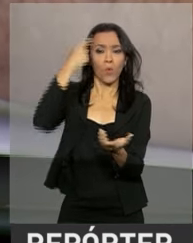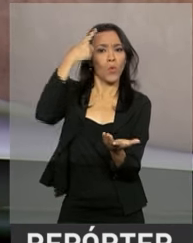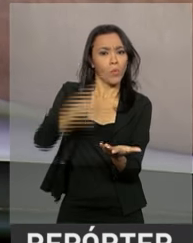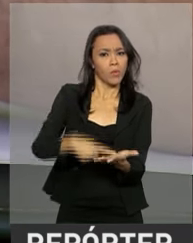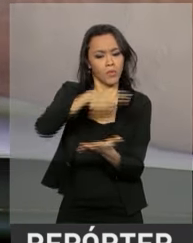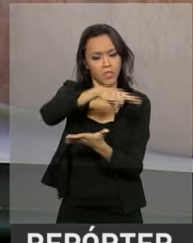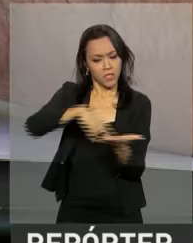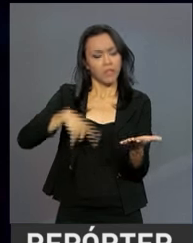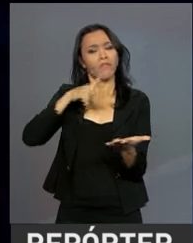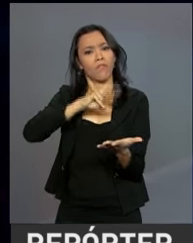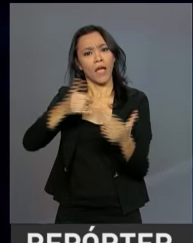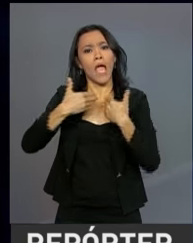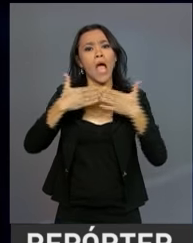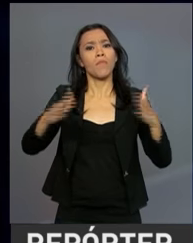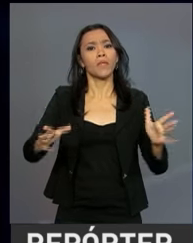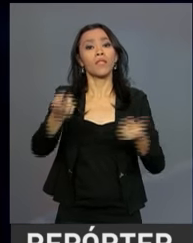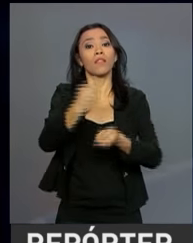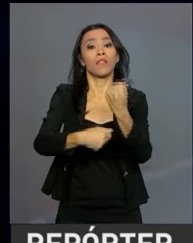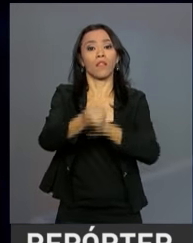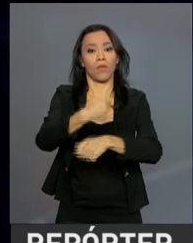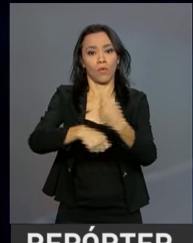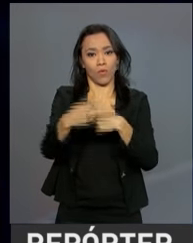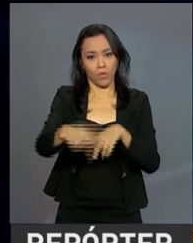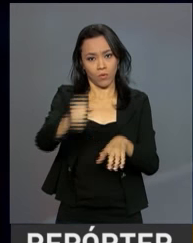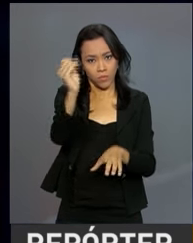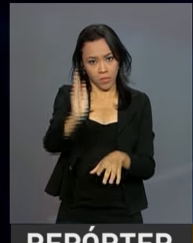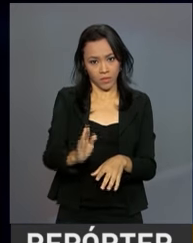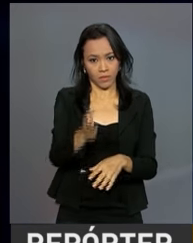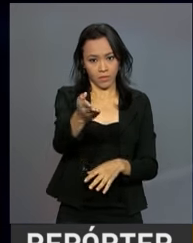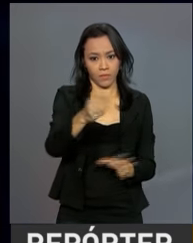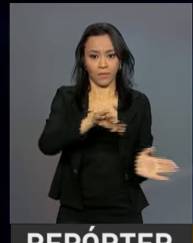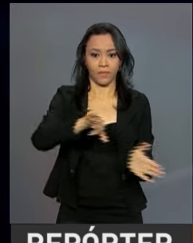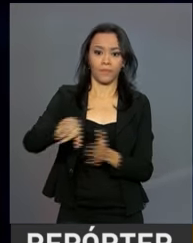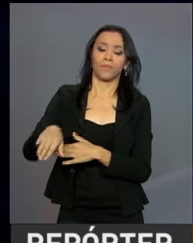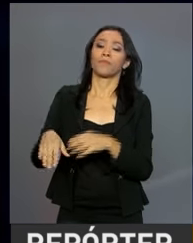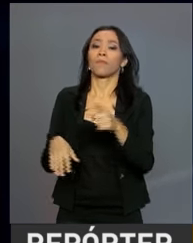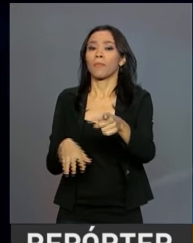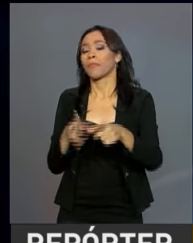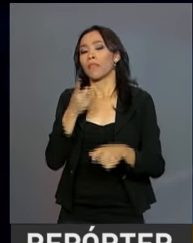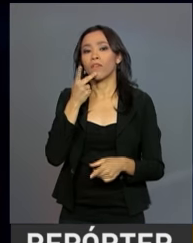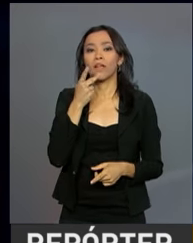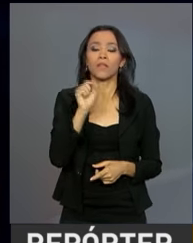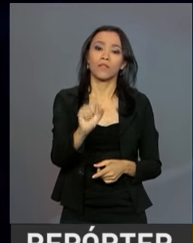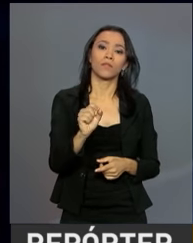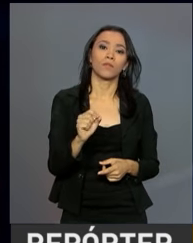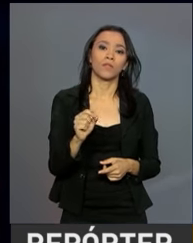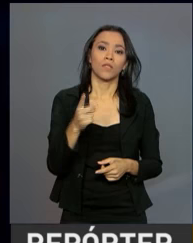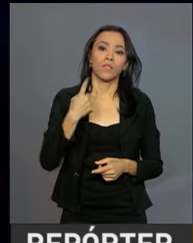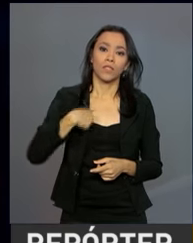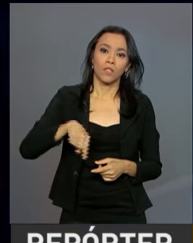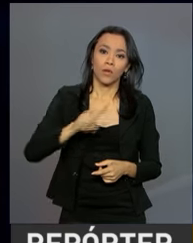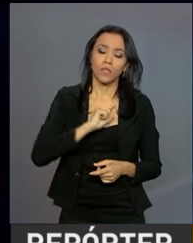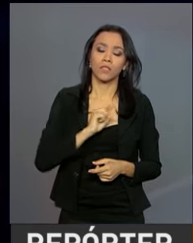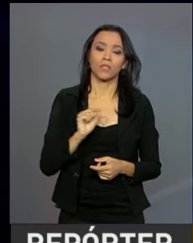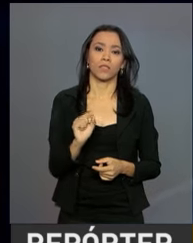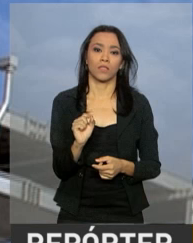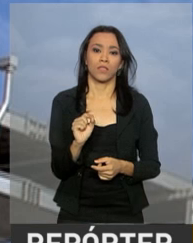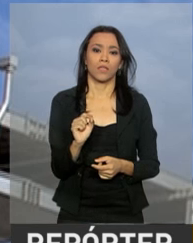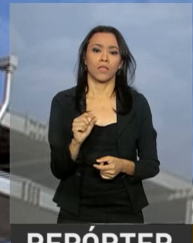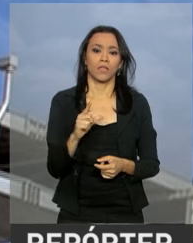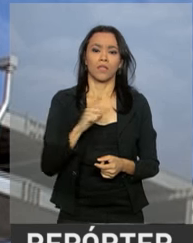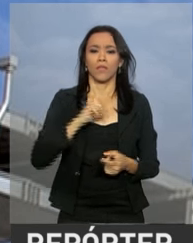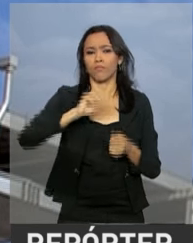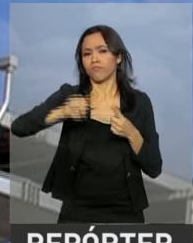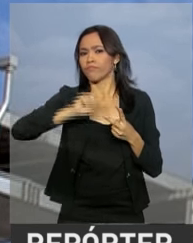de negócios. Do ponto de vista de proveito, o Brasil tem realmente algumas condições boas, entre